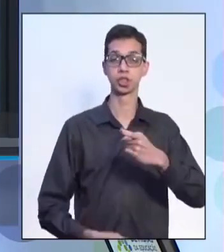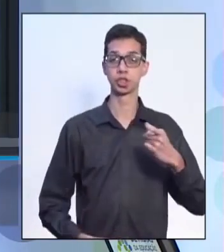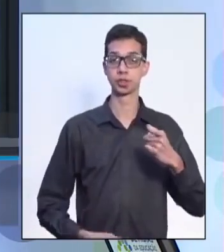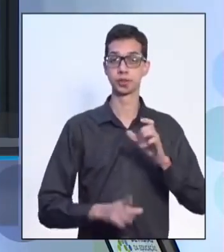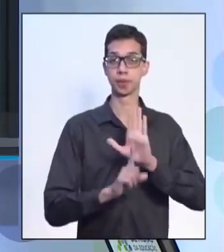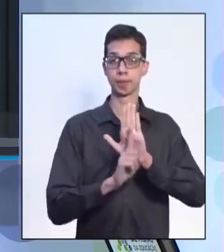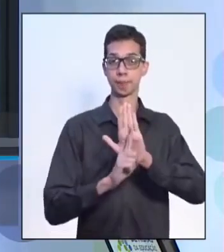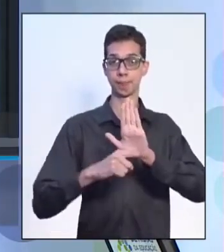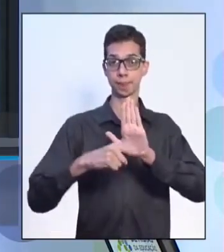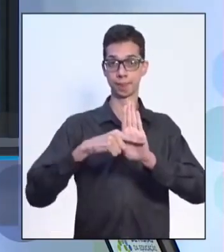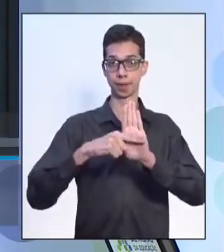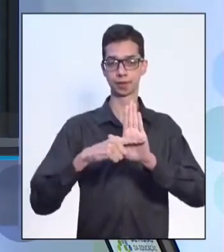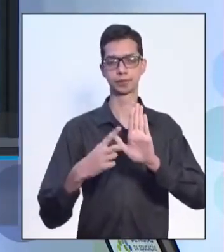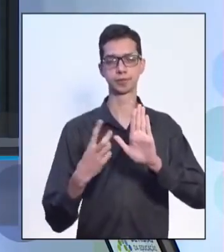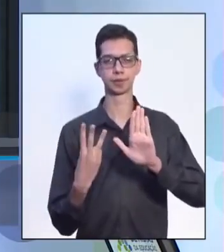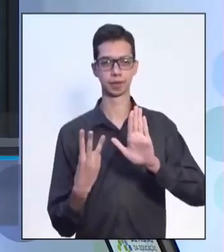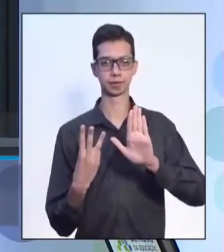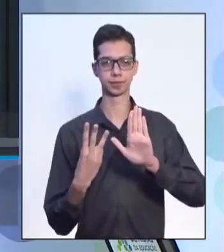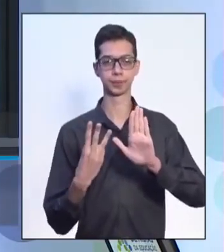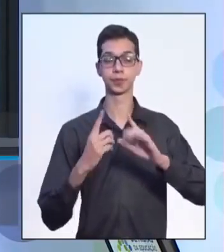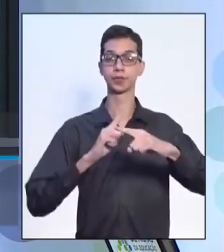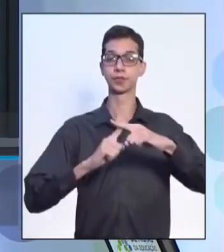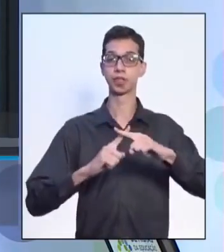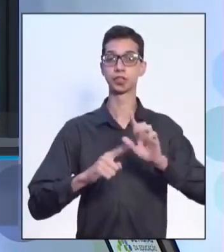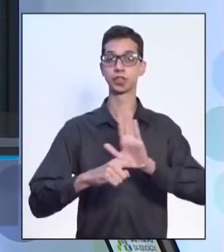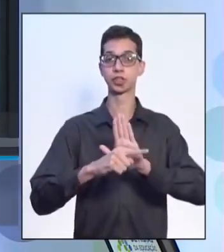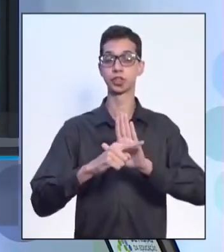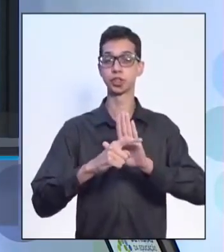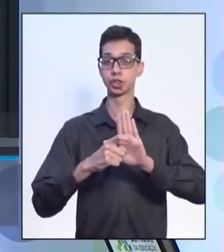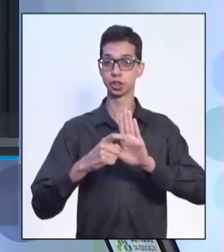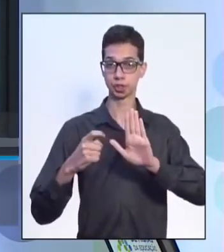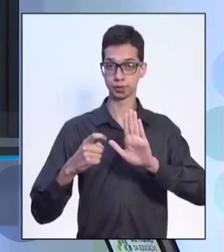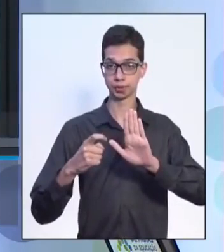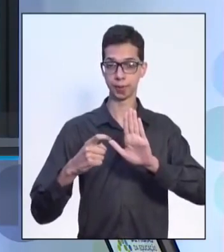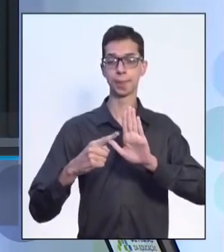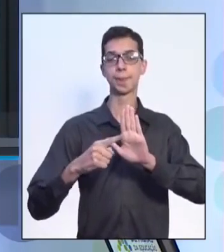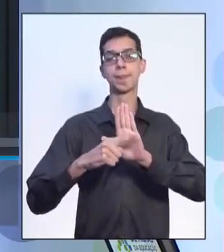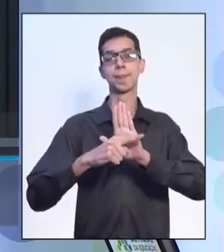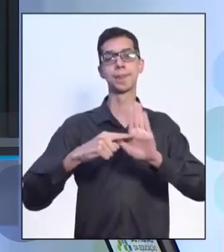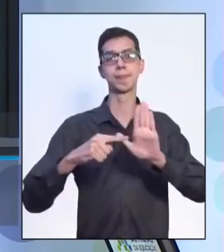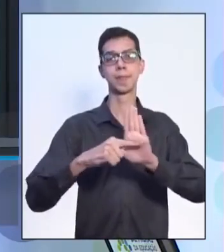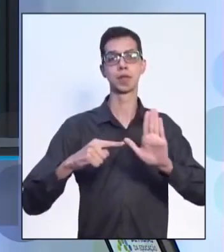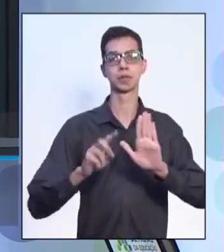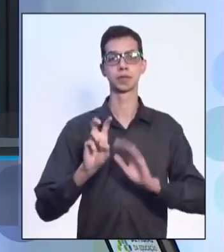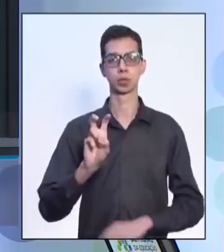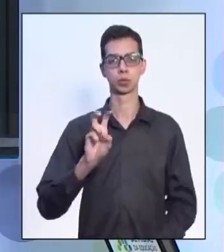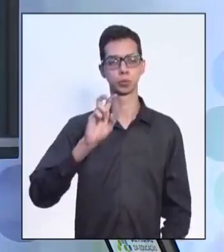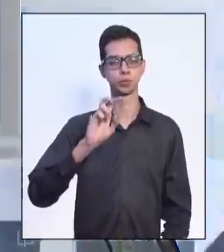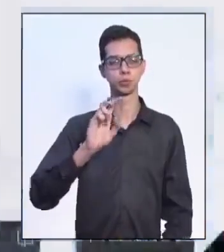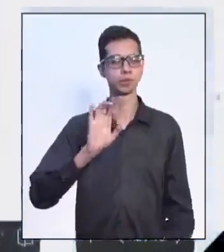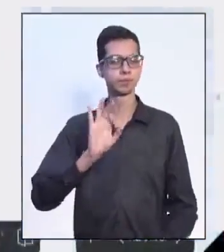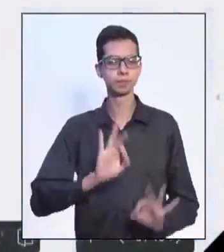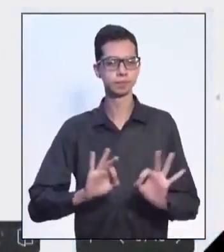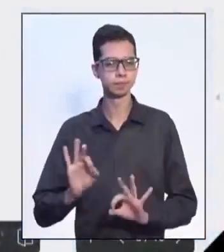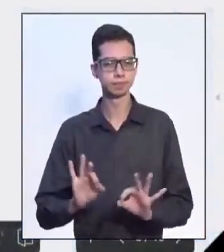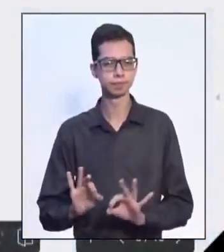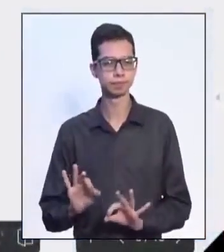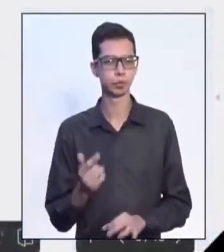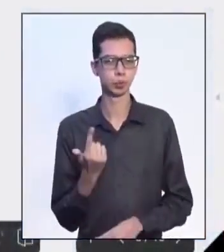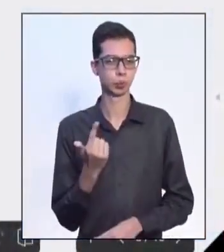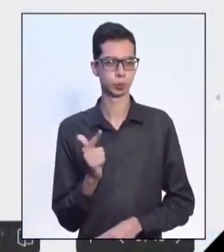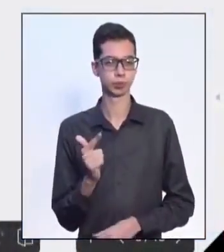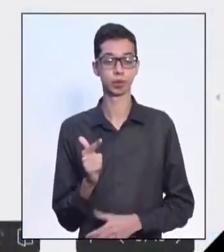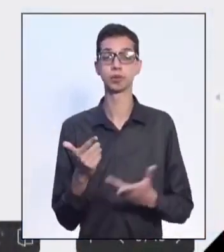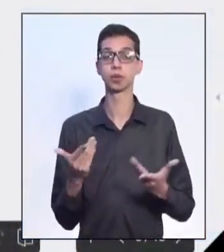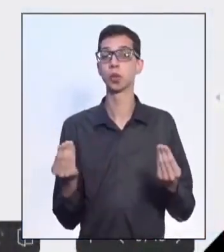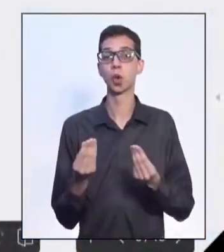3. Vezes o x menos 5, que não tinha mais nada para resolver. Então, a forma fatorada